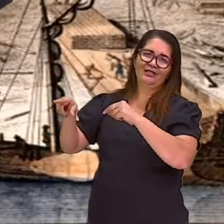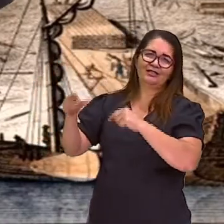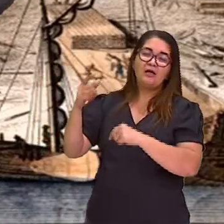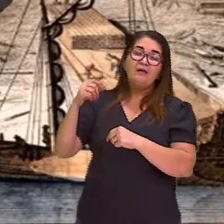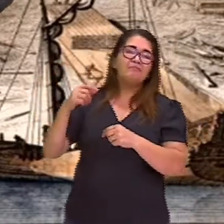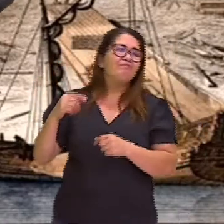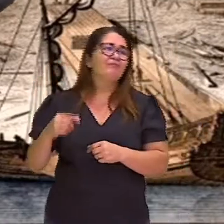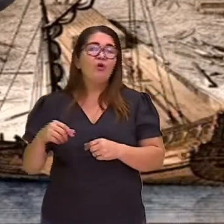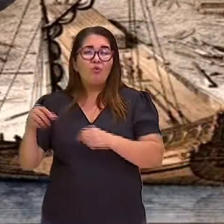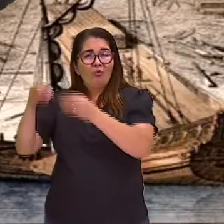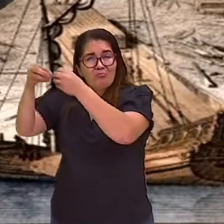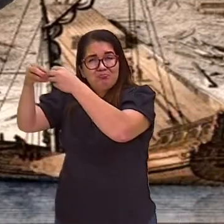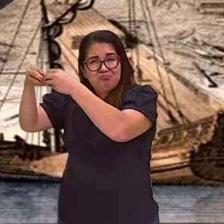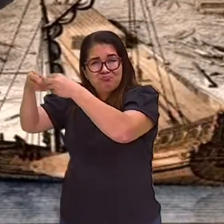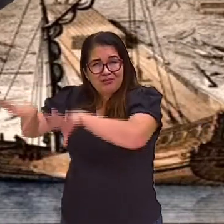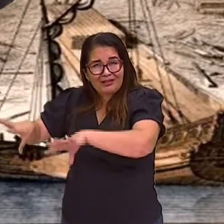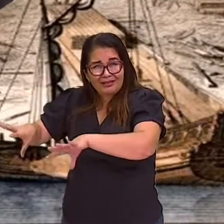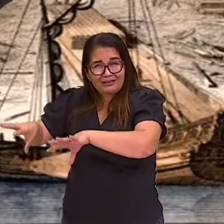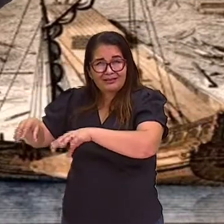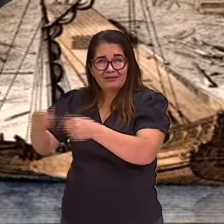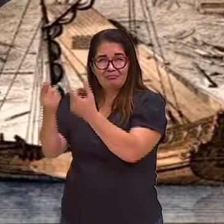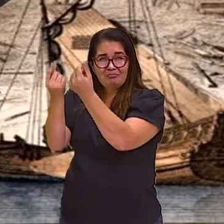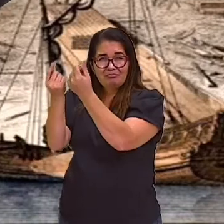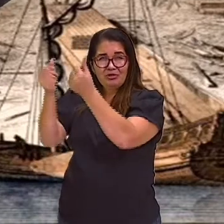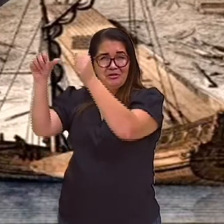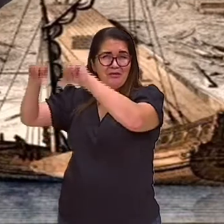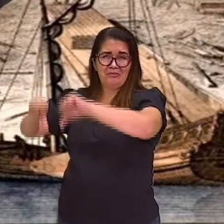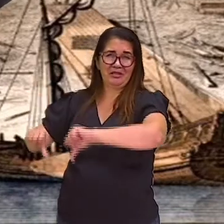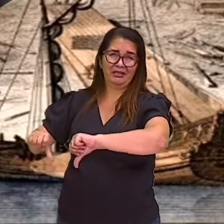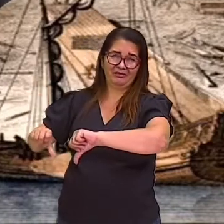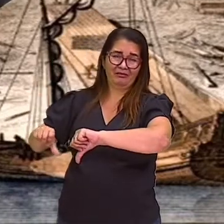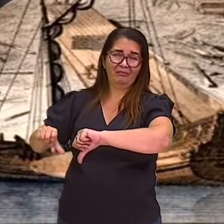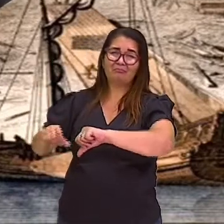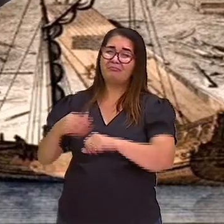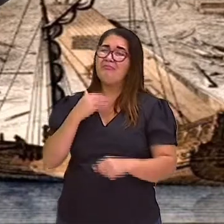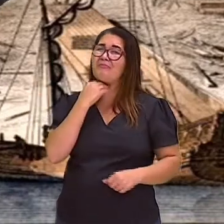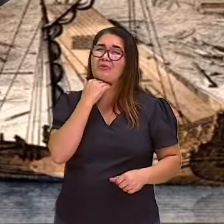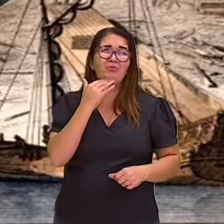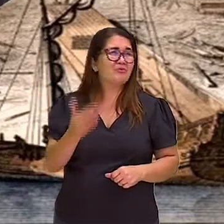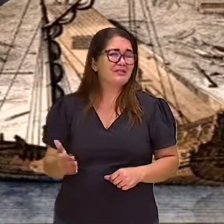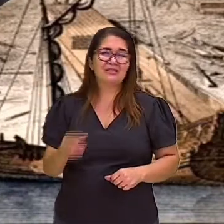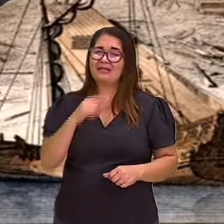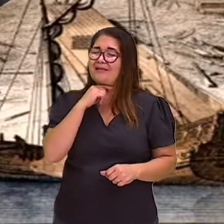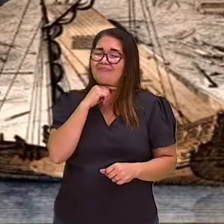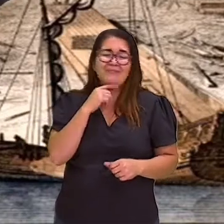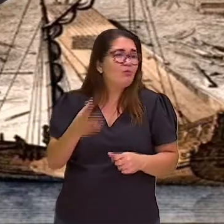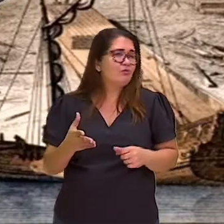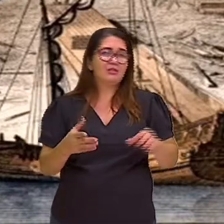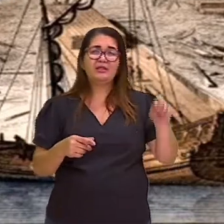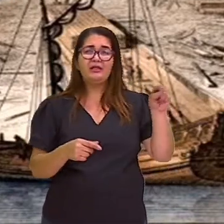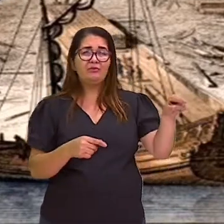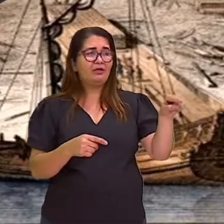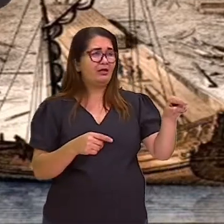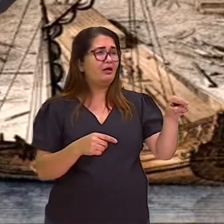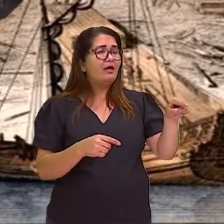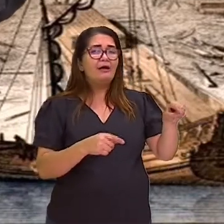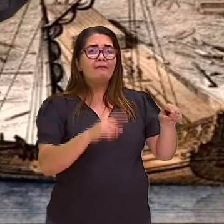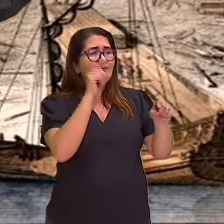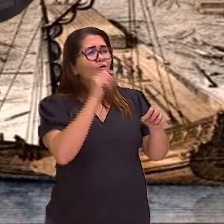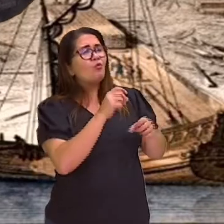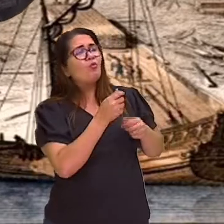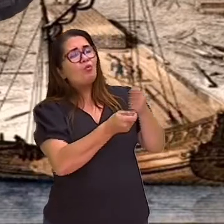muito grande, porque desde a restauração de Portugal em 1640, os rumores de que os portugueses se